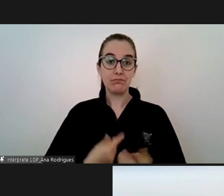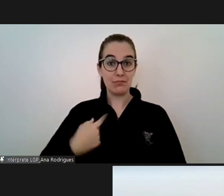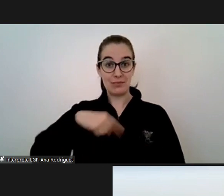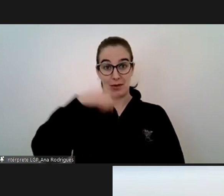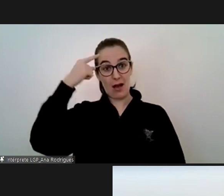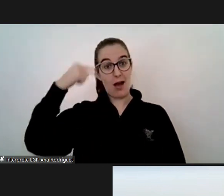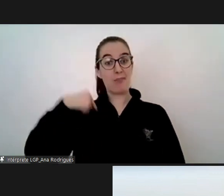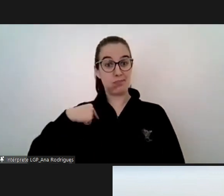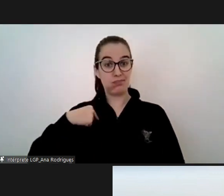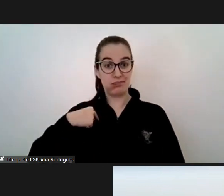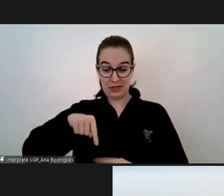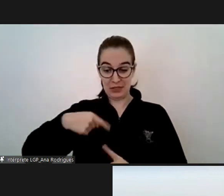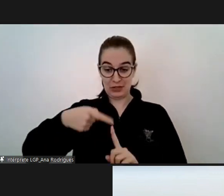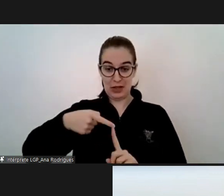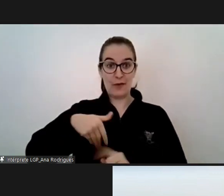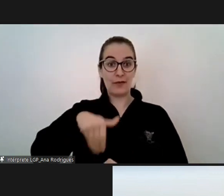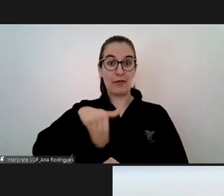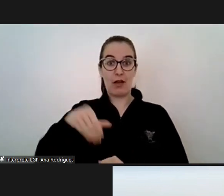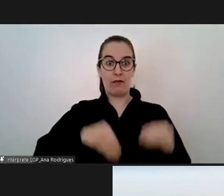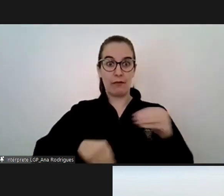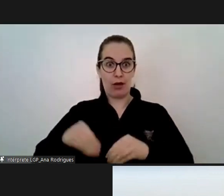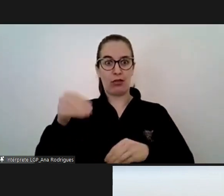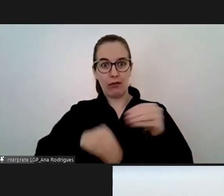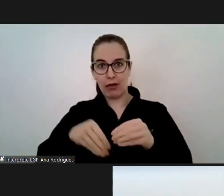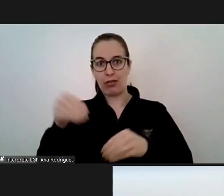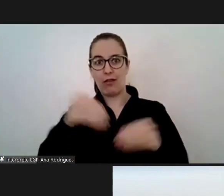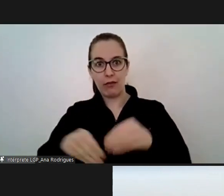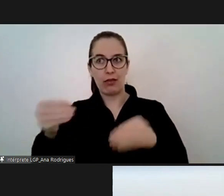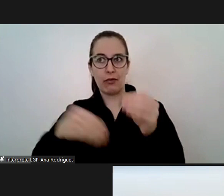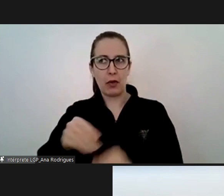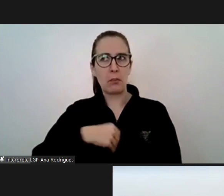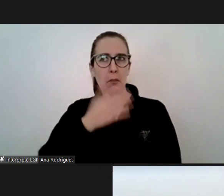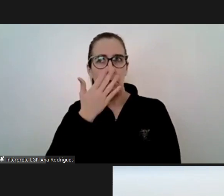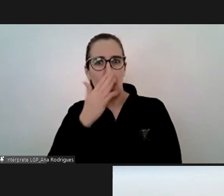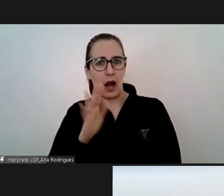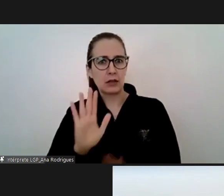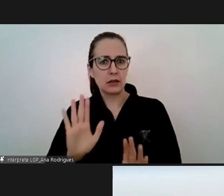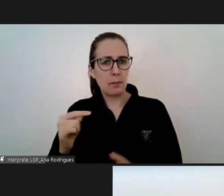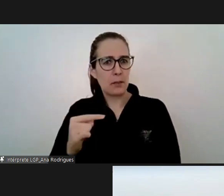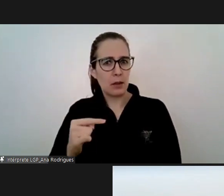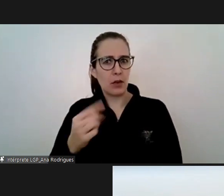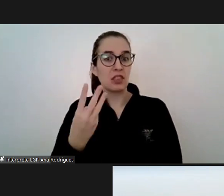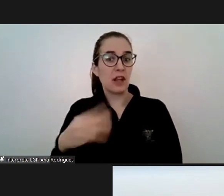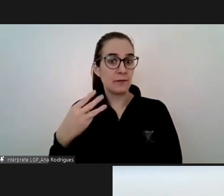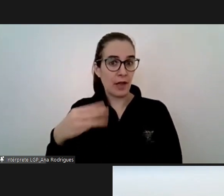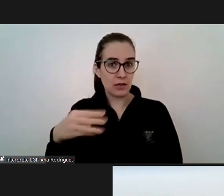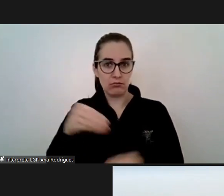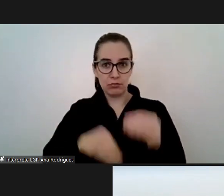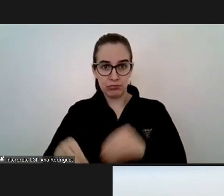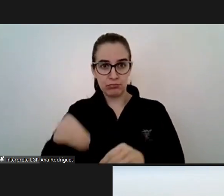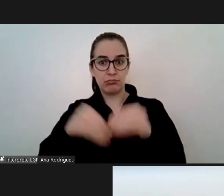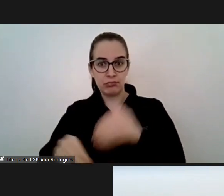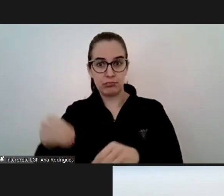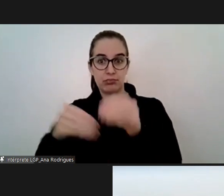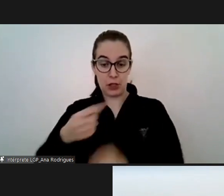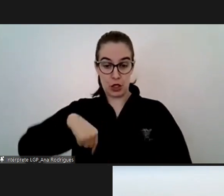este ano uma maratona eleitoral, de que pelo menos são previstas 3 eleições, as nós